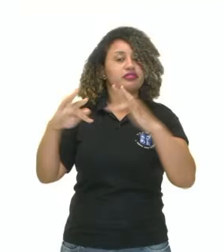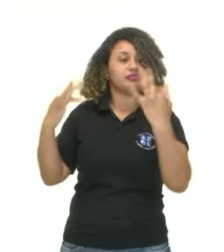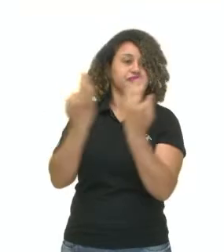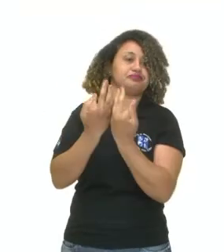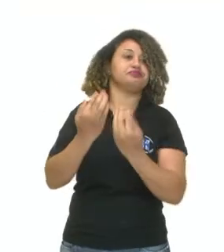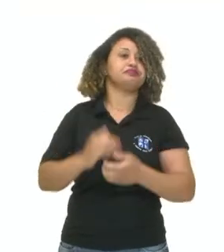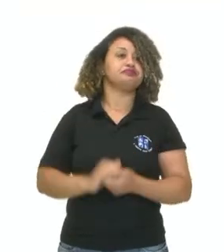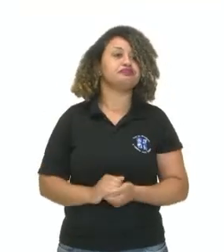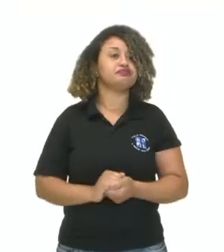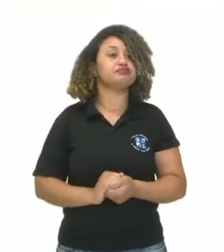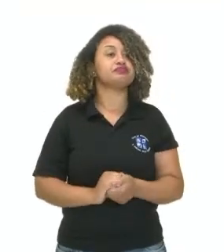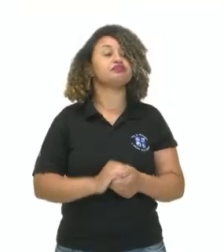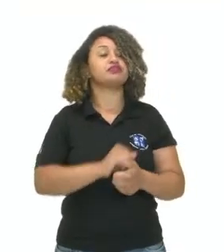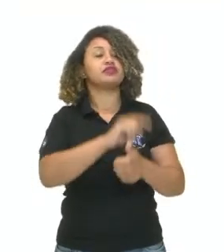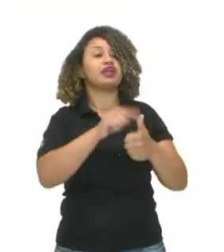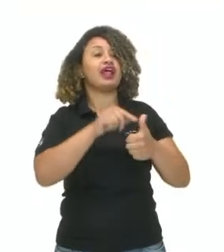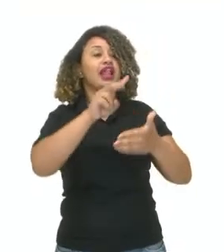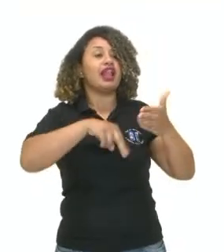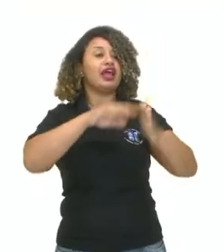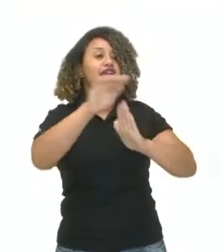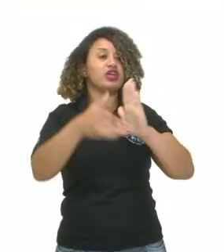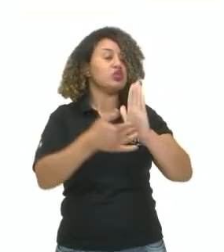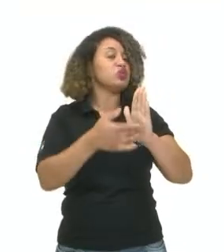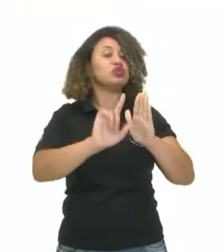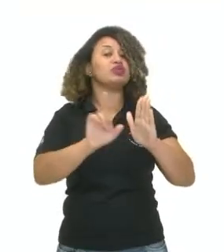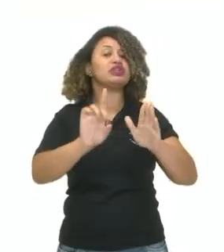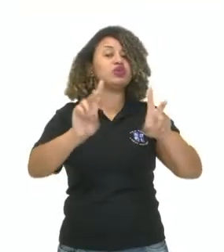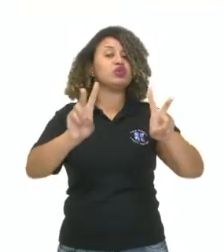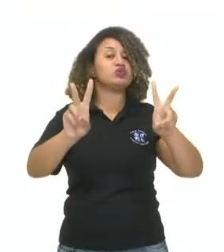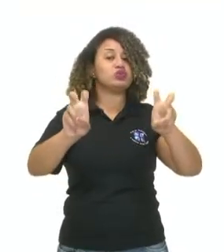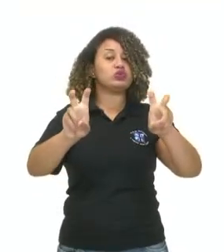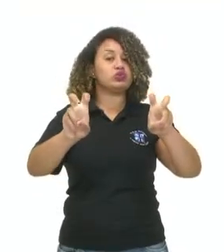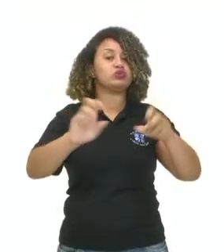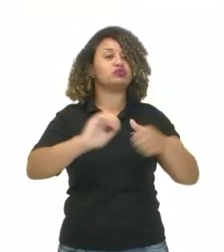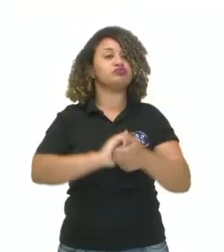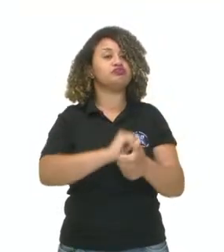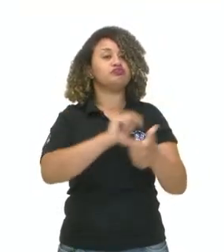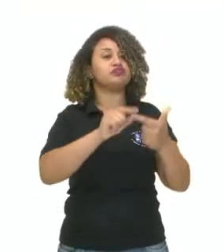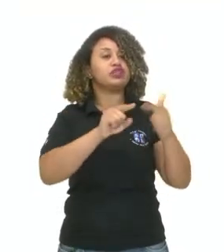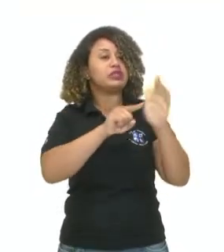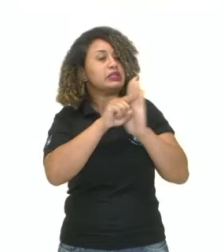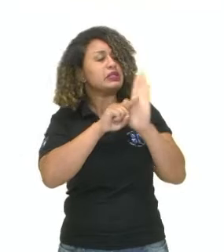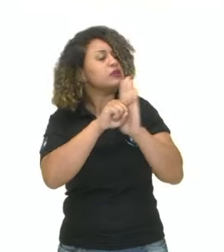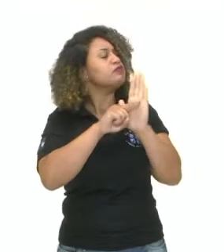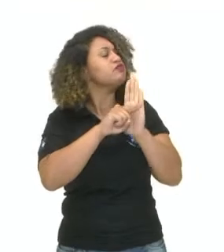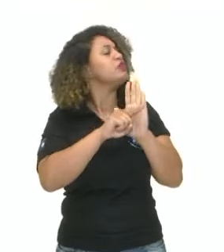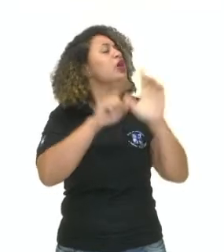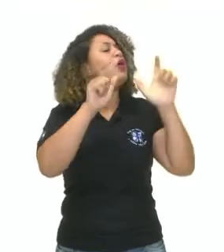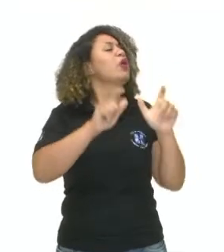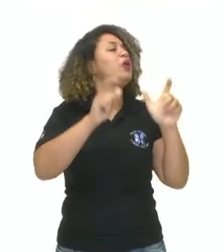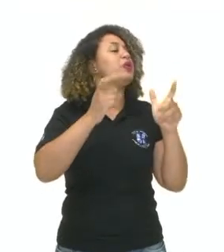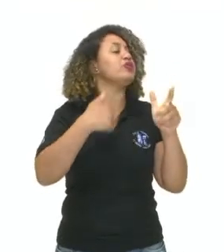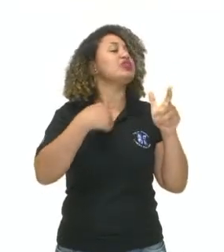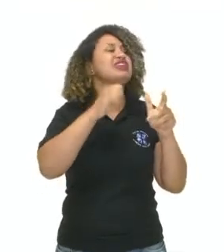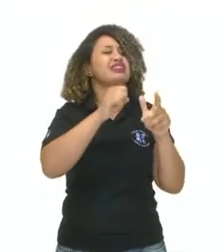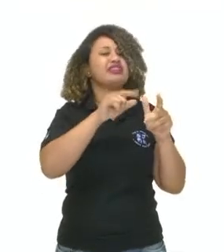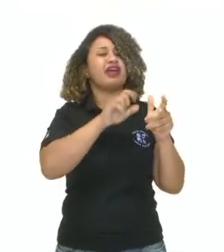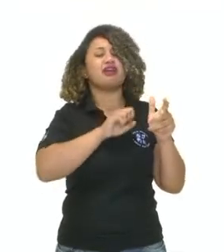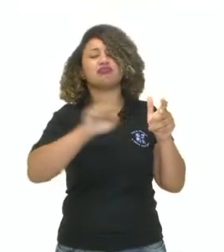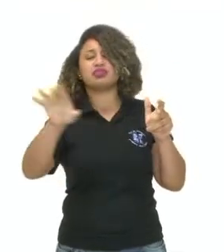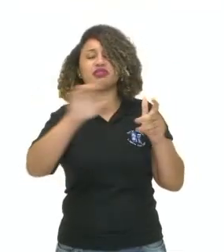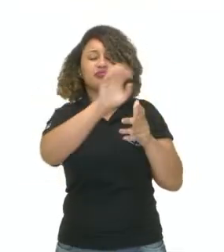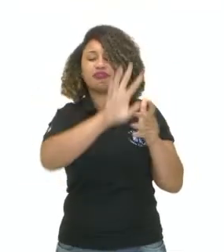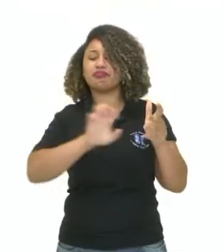Leia a notícia inteira, não apenas o título. Investigue a fonte. Se for uma corrente sem